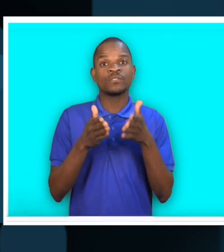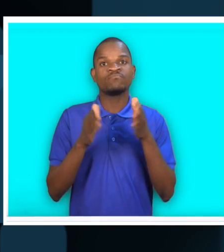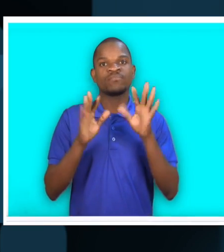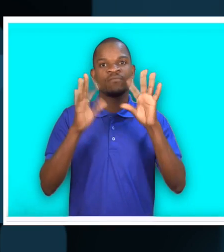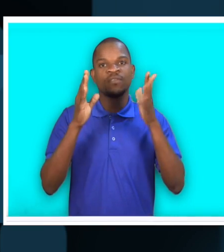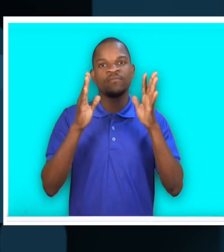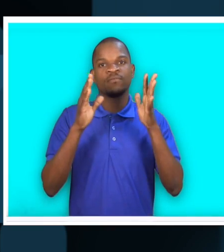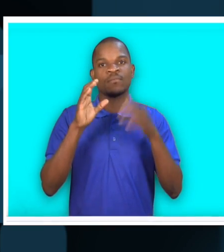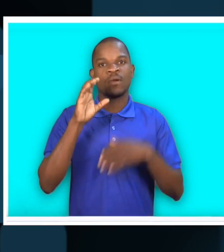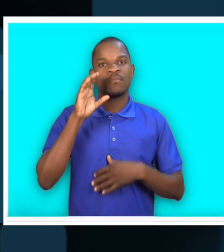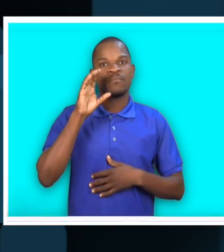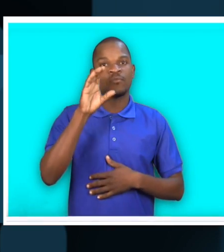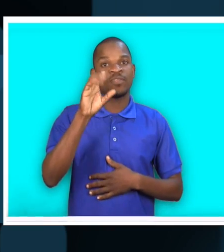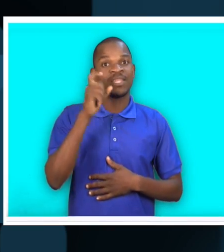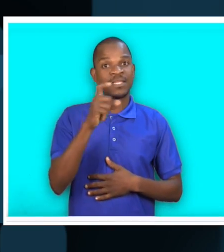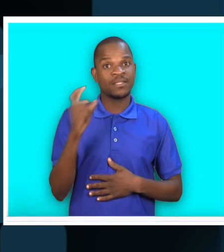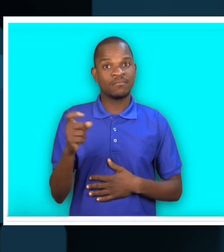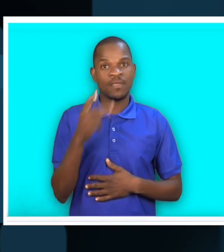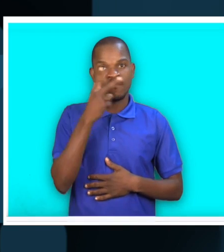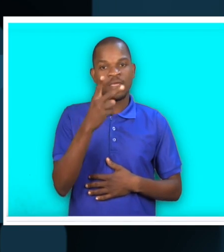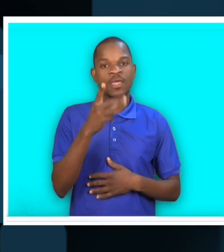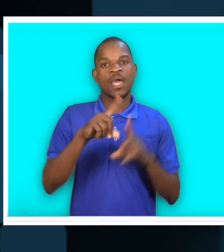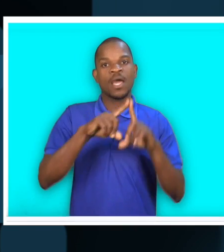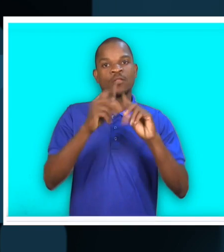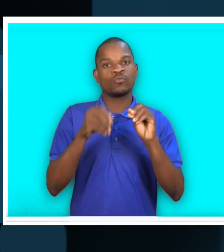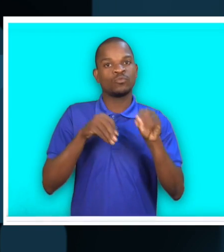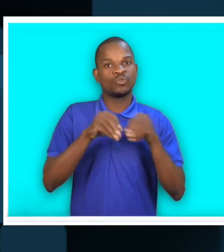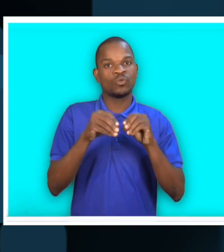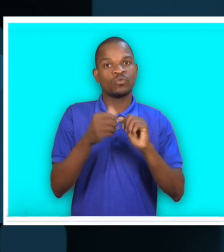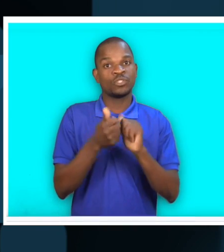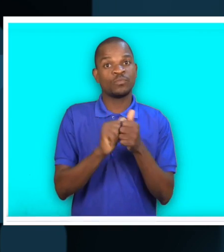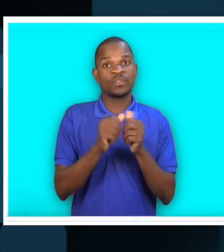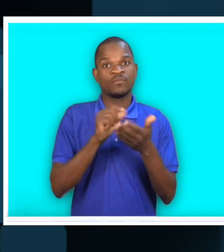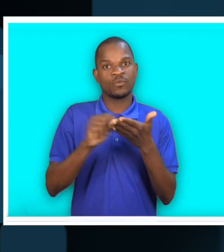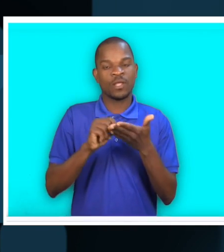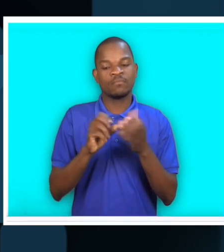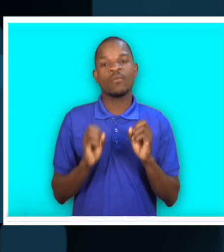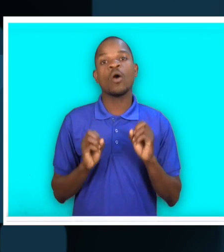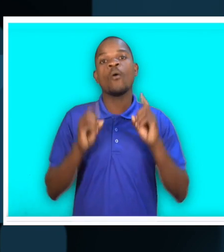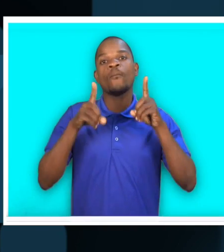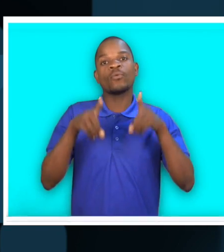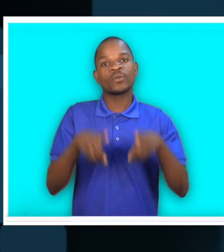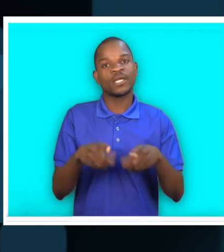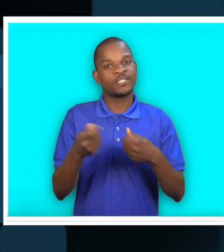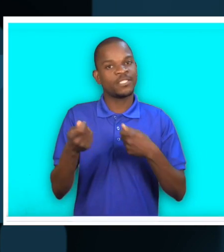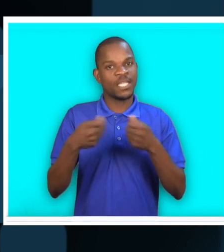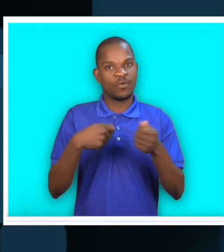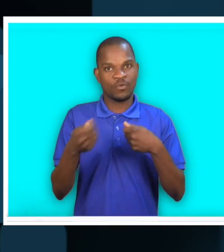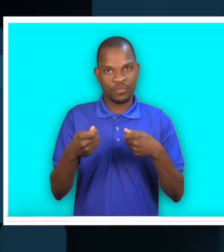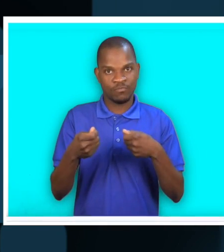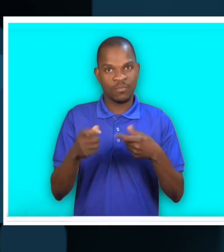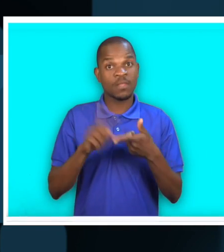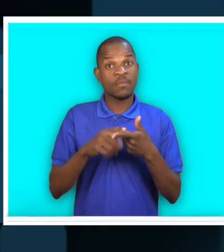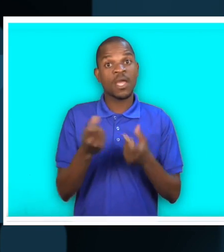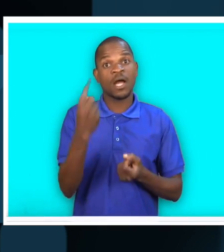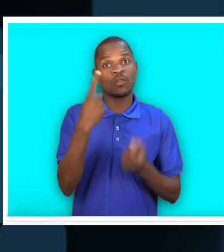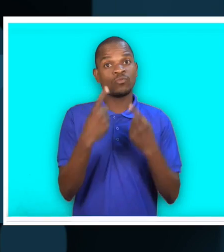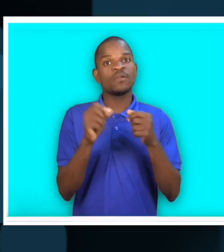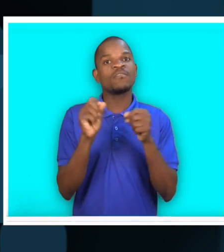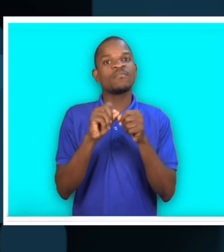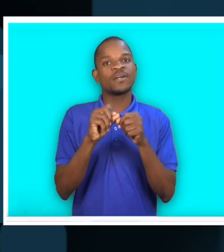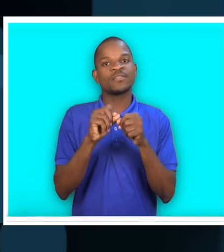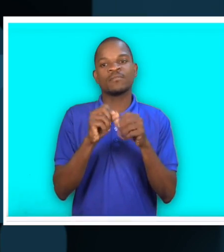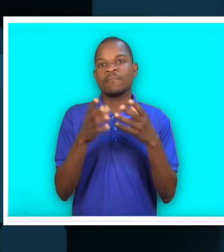Residentes da província de Gaza olham para os jogos desportivos escolares como uma oportunidade de negócio.